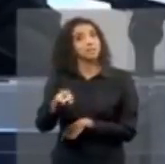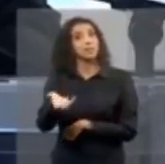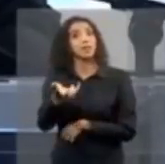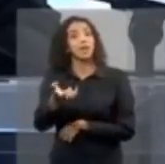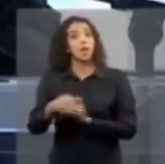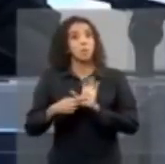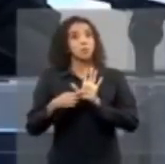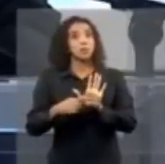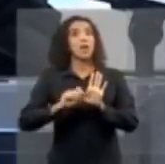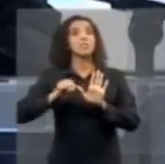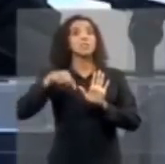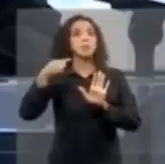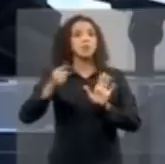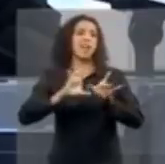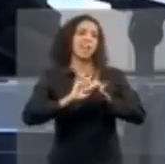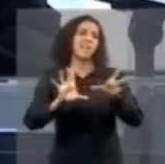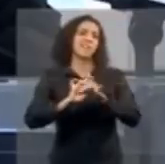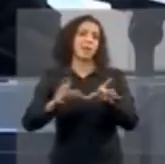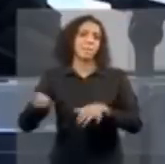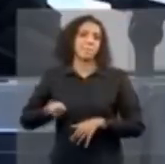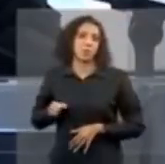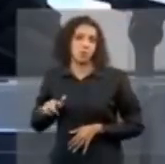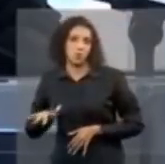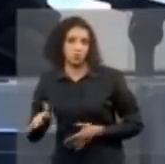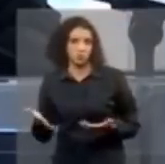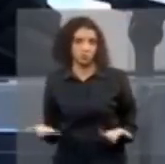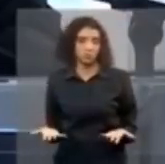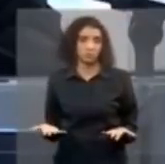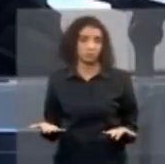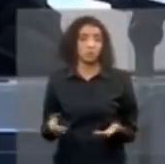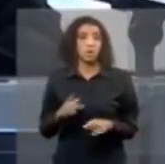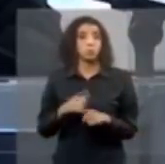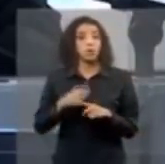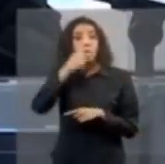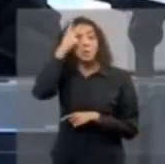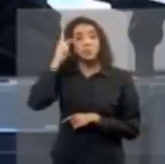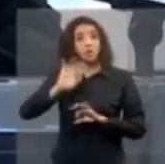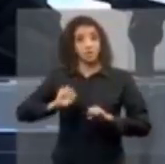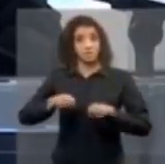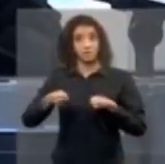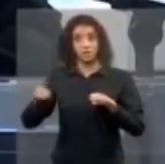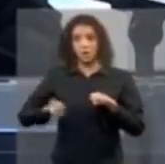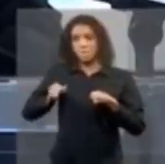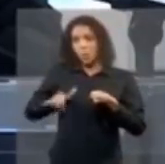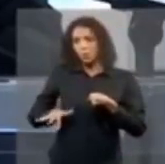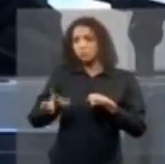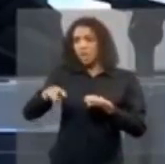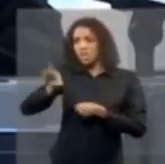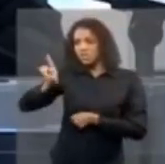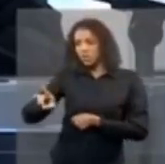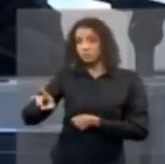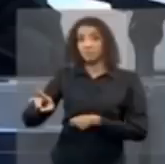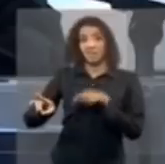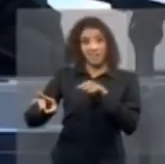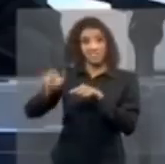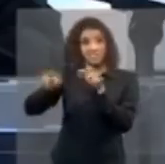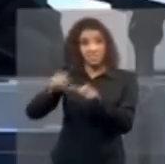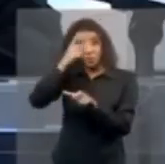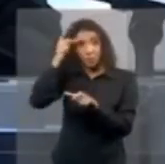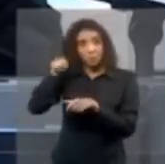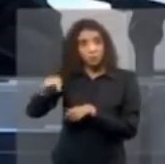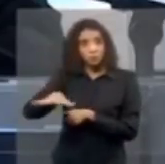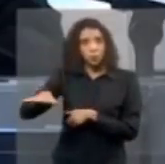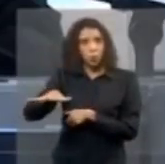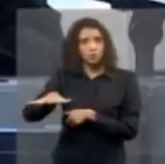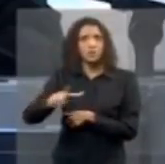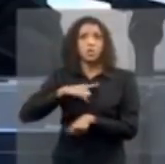o ativismo que virá em seguida. A prova disso é que os que defendem o reconhecimento do aborto como direito tiveram bem mais